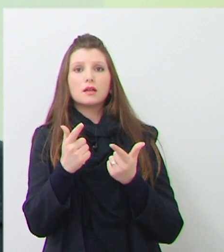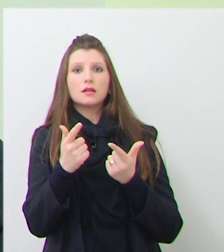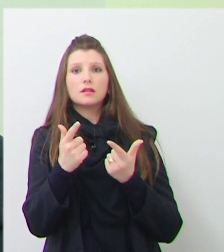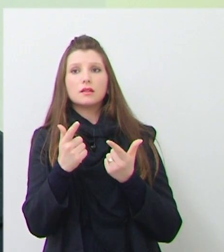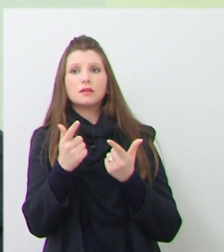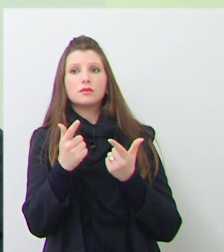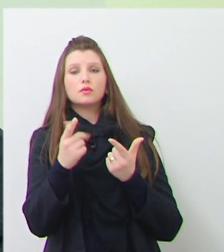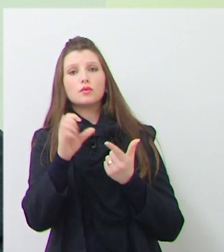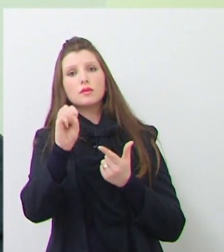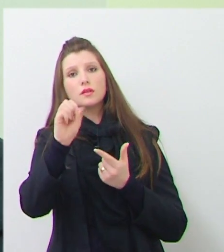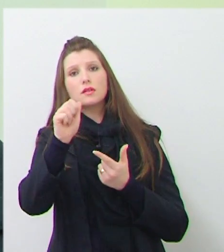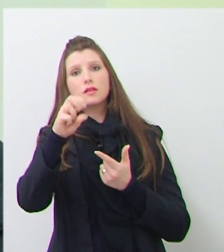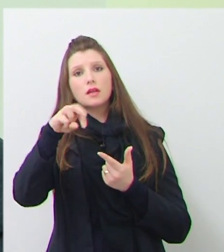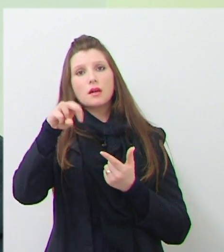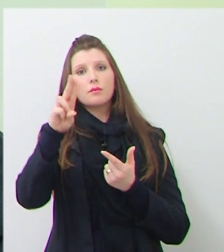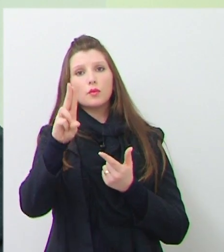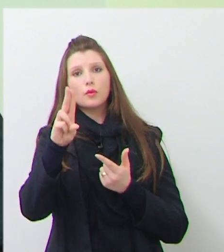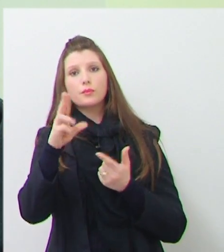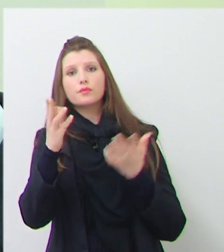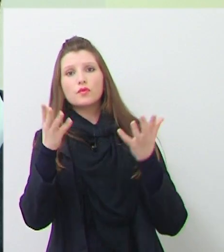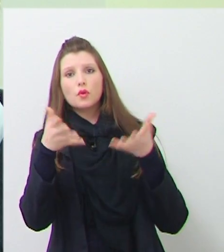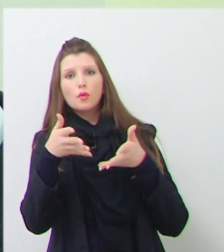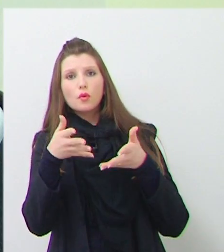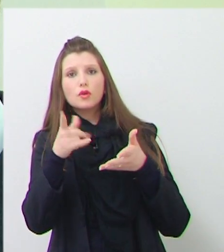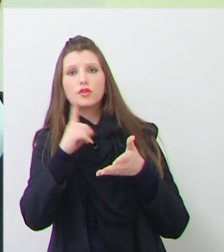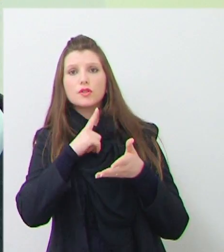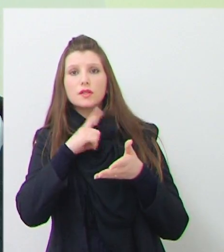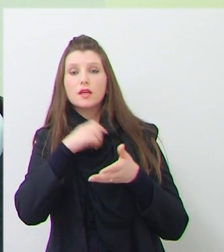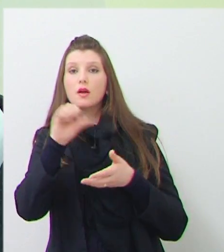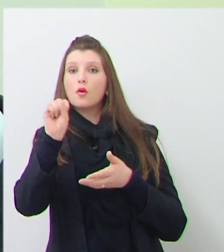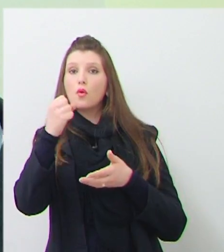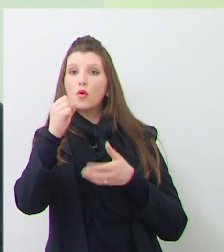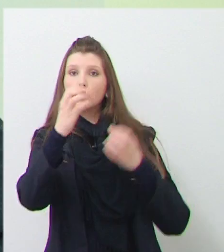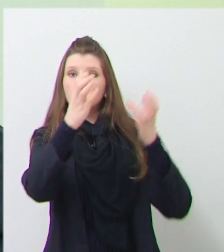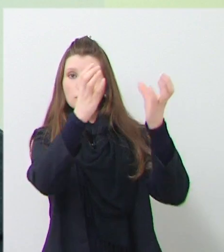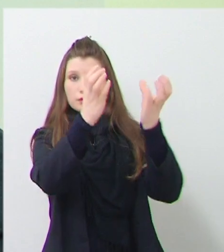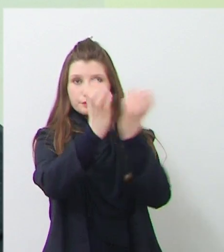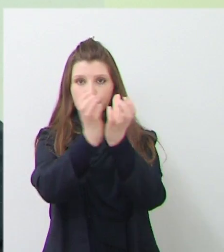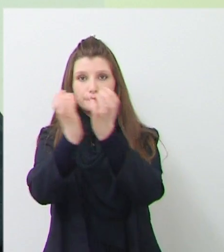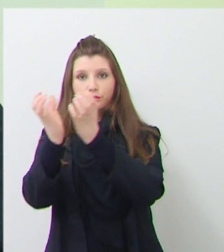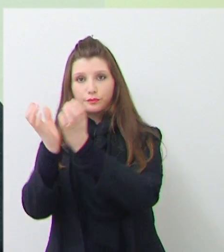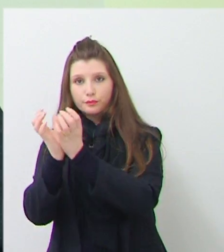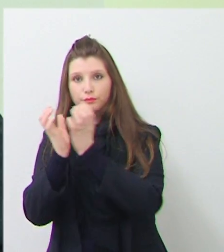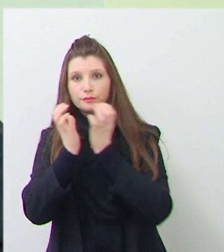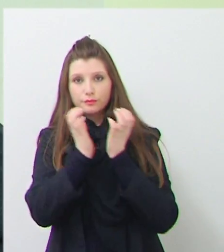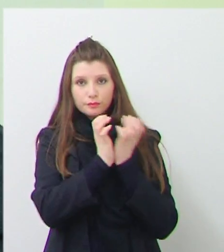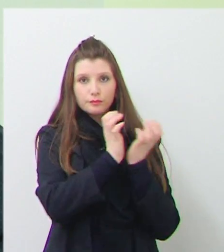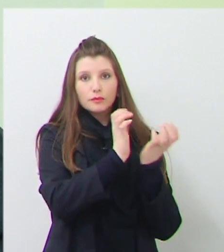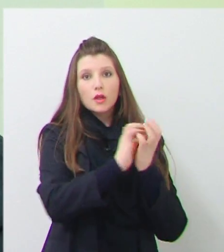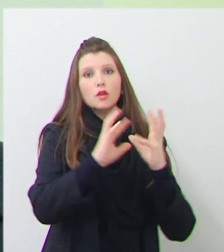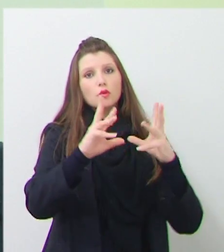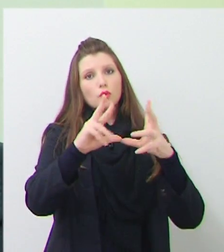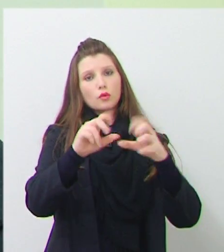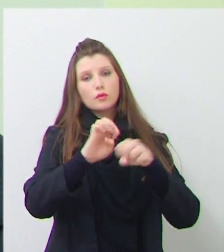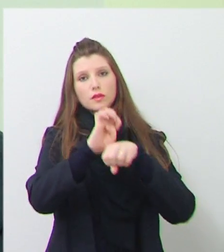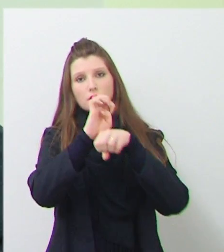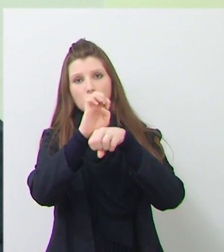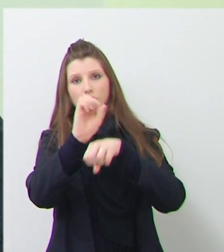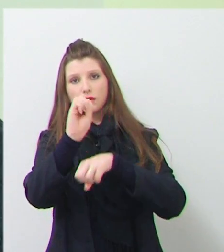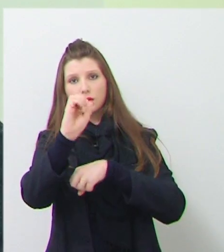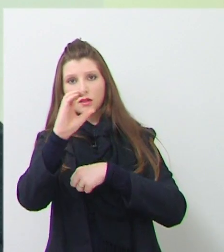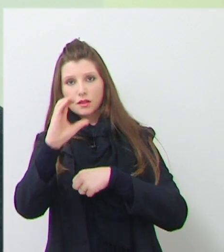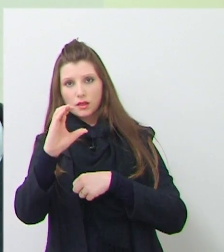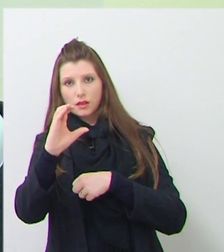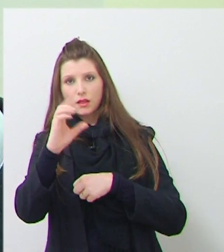do SAMU. Hoje o SAMU ele tem 8 centrais que atendem todo o estado de Santa Catarina. E essa reunião que acontece no